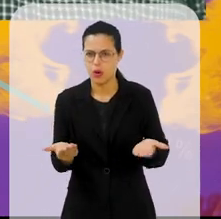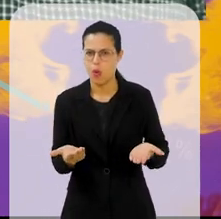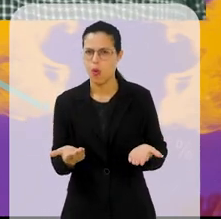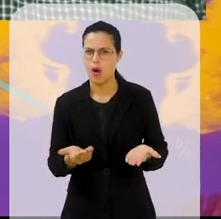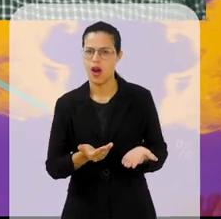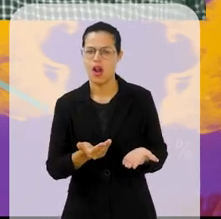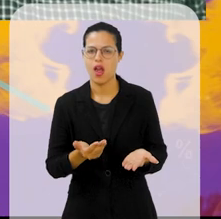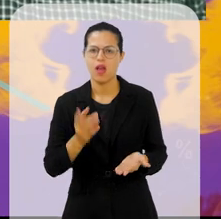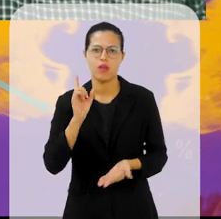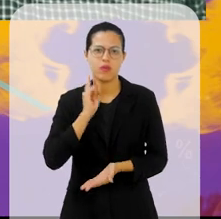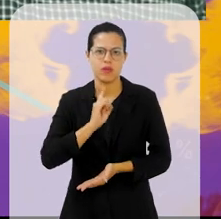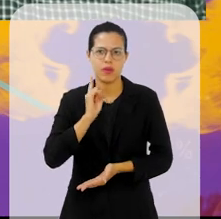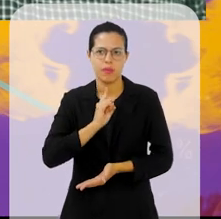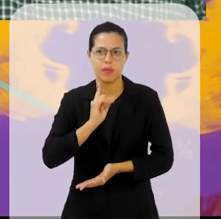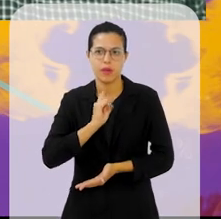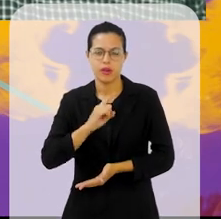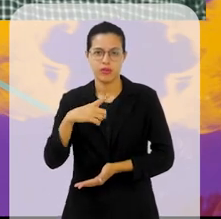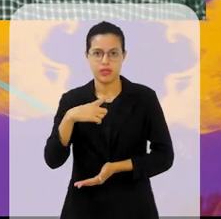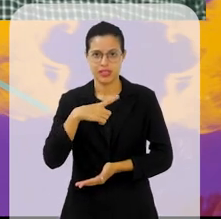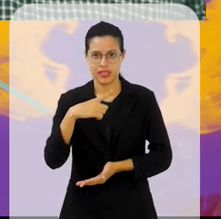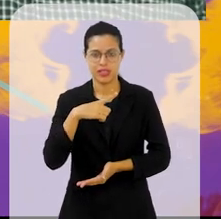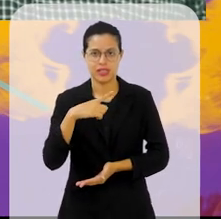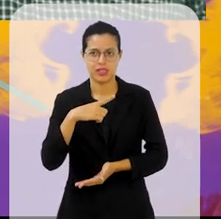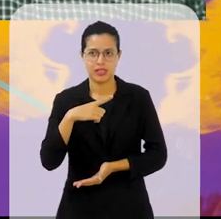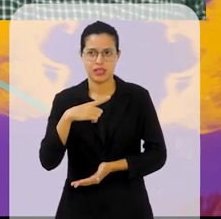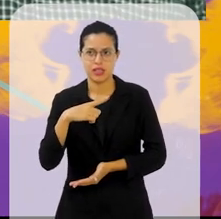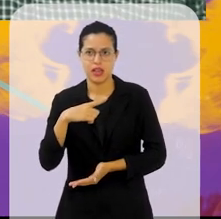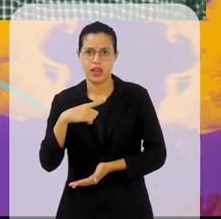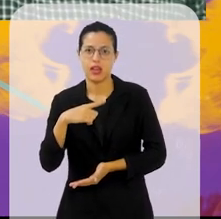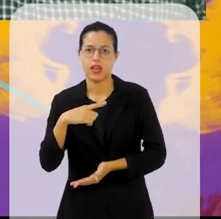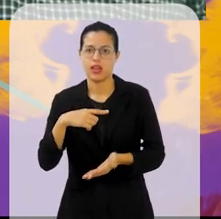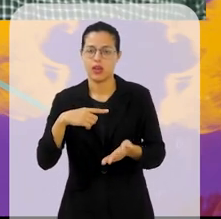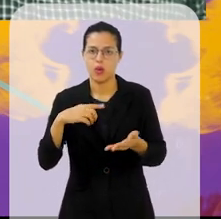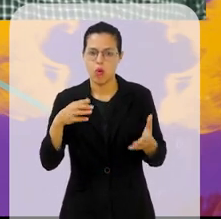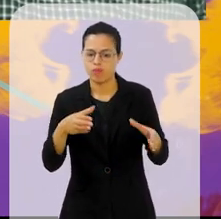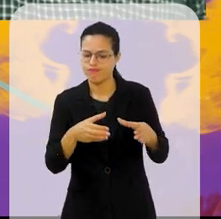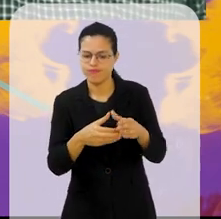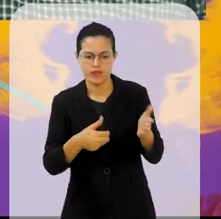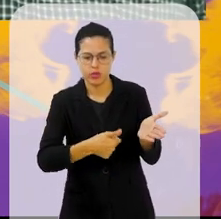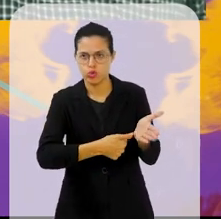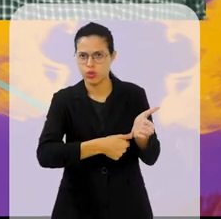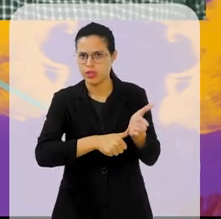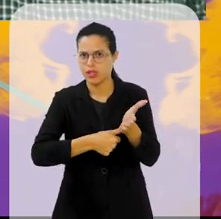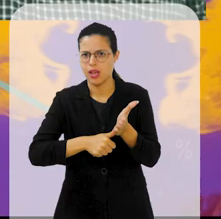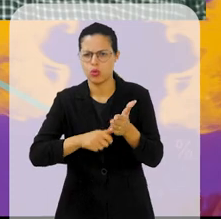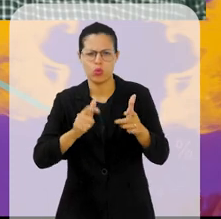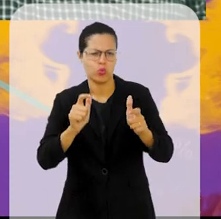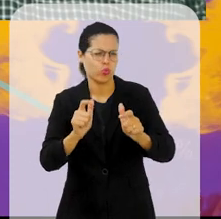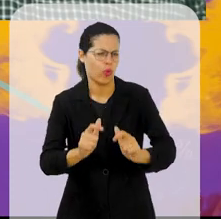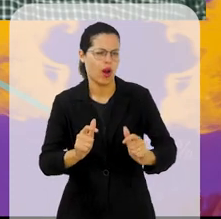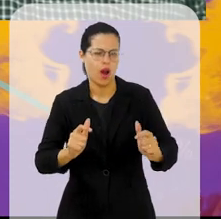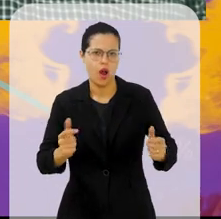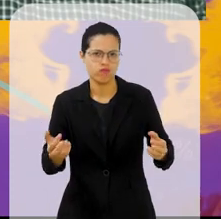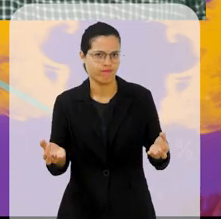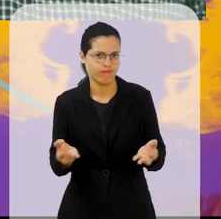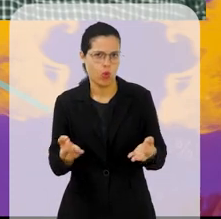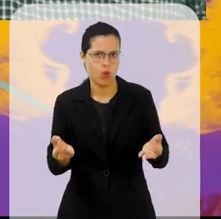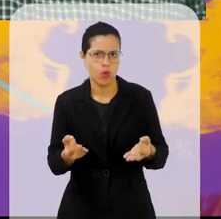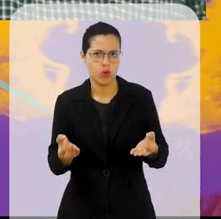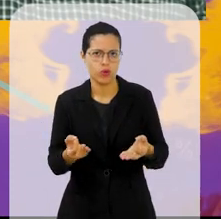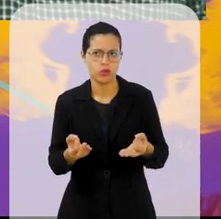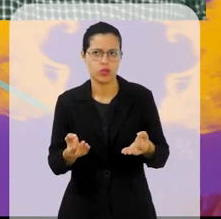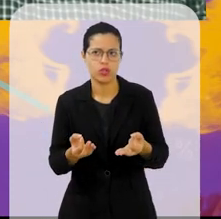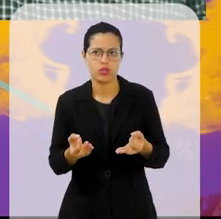agora. O Flamengo já tem uma sede para os seus associados num local